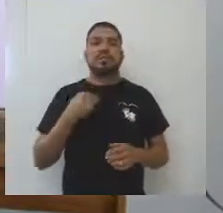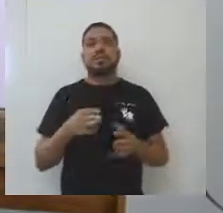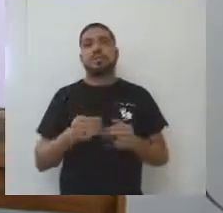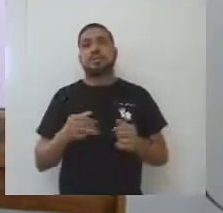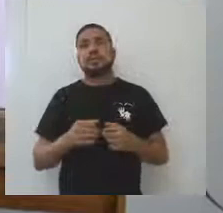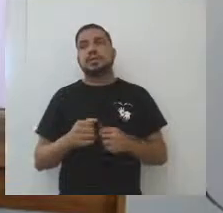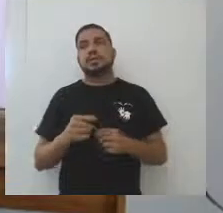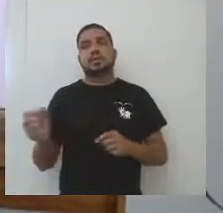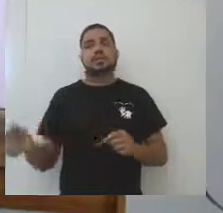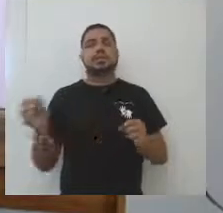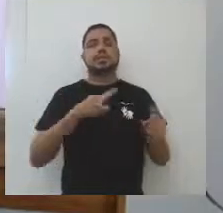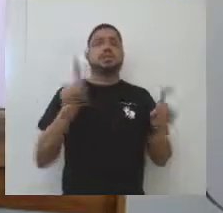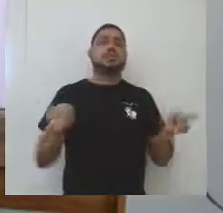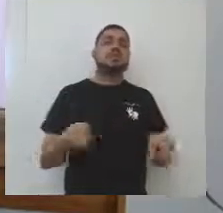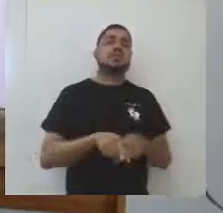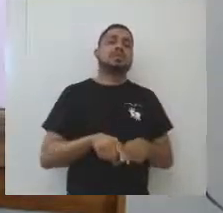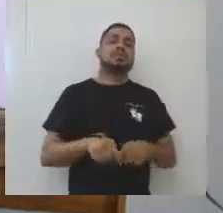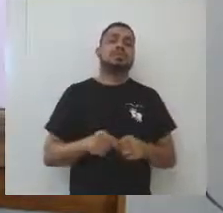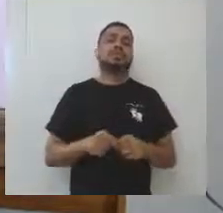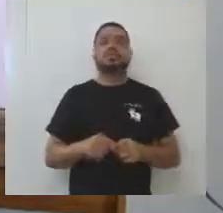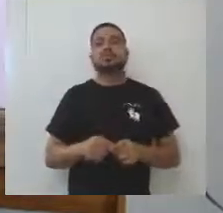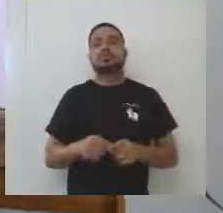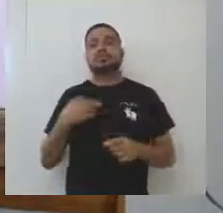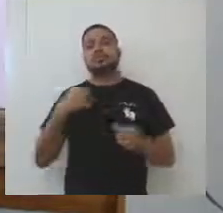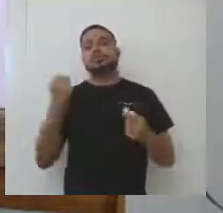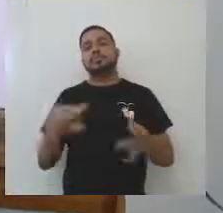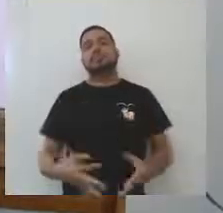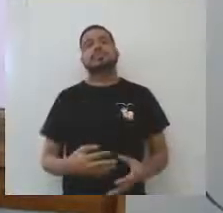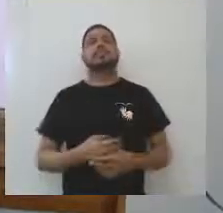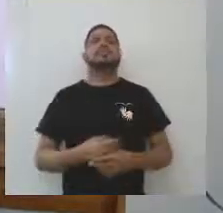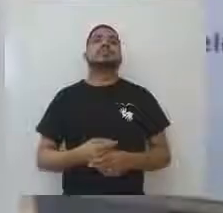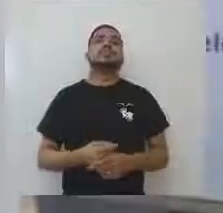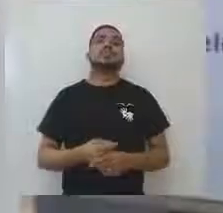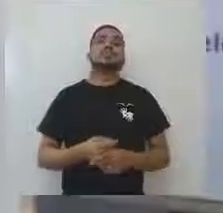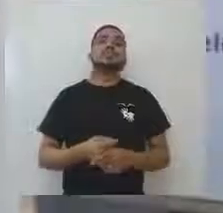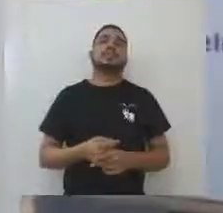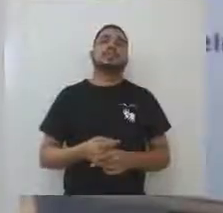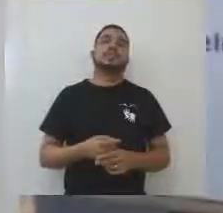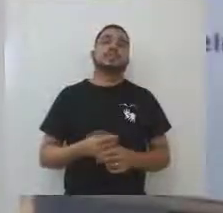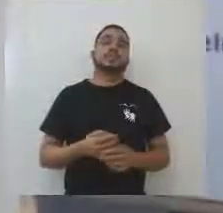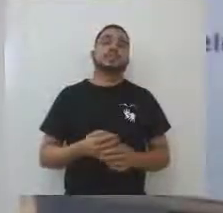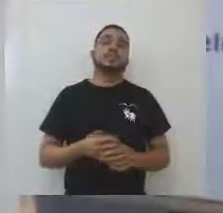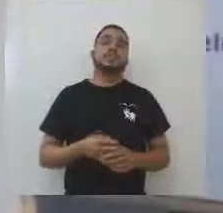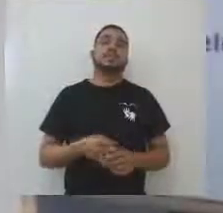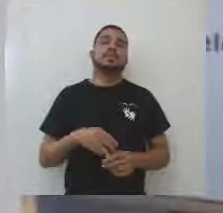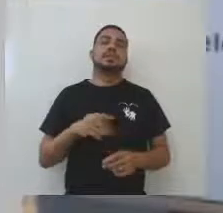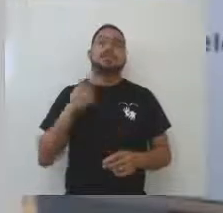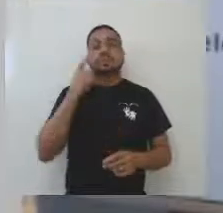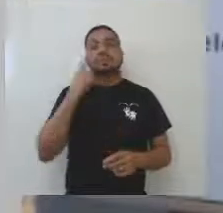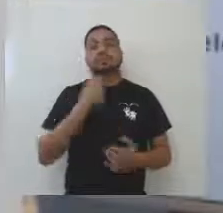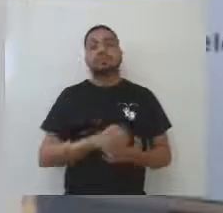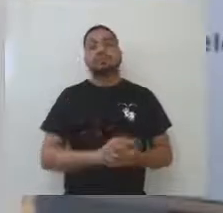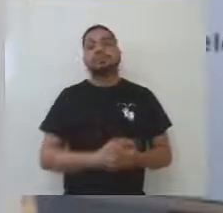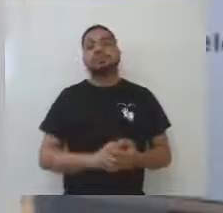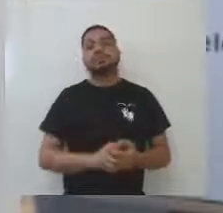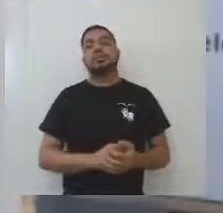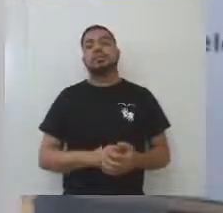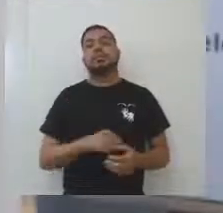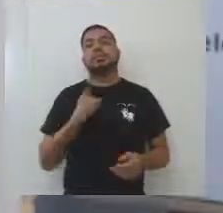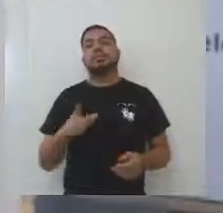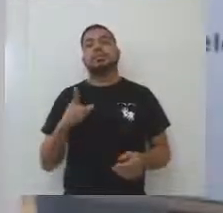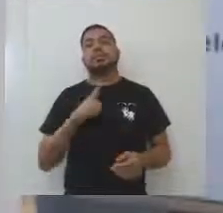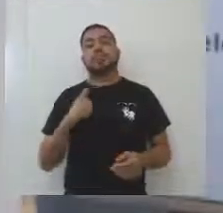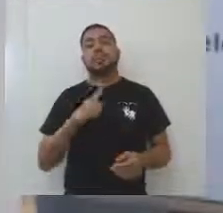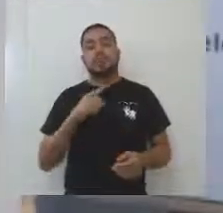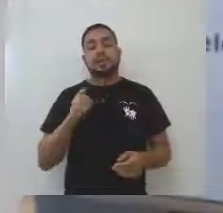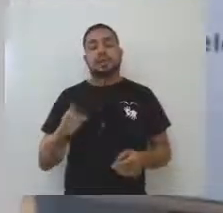pra tu cortar pro quadro ainda? Corta aí pro quadro, por favor, porque eu vou explicar Matheus aqui. Presta atenção. Matheus é o seguinte, quando você